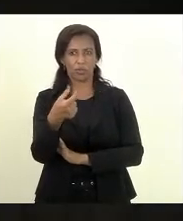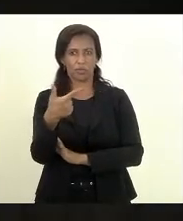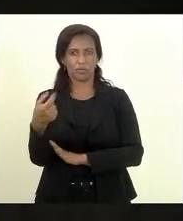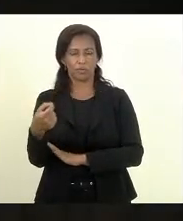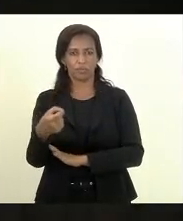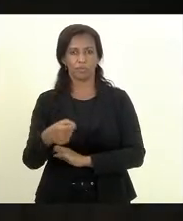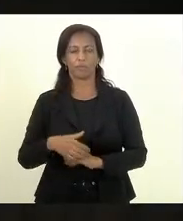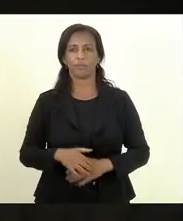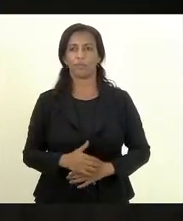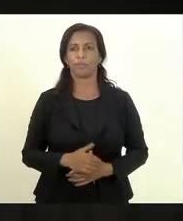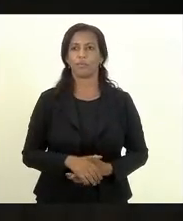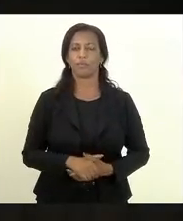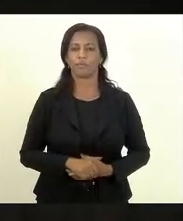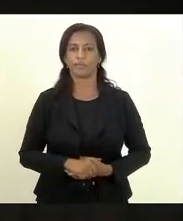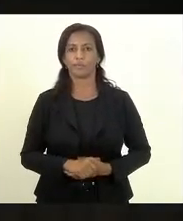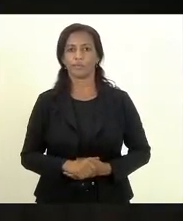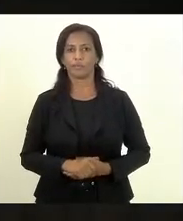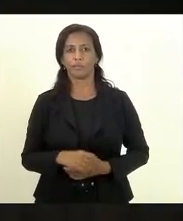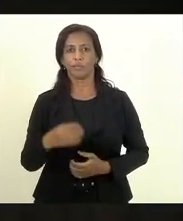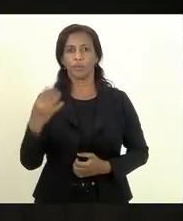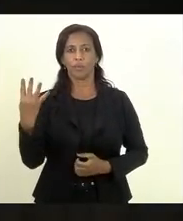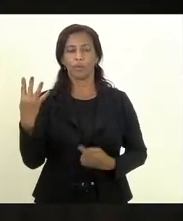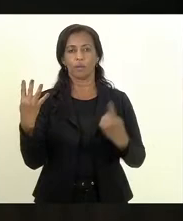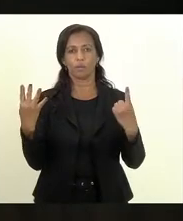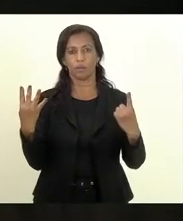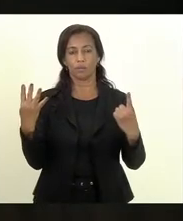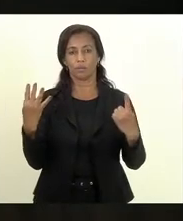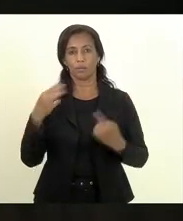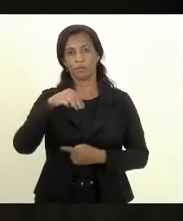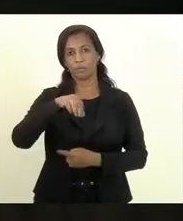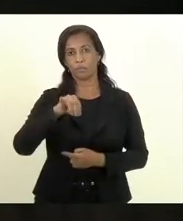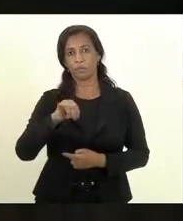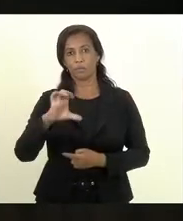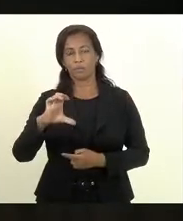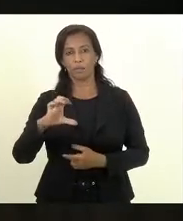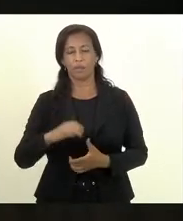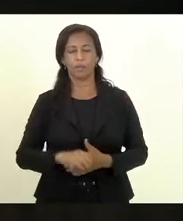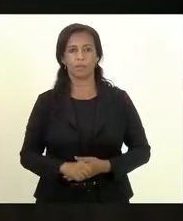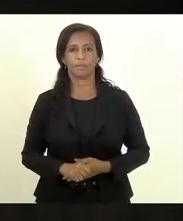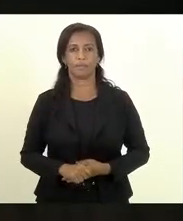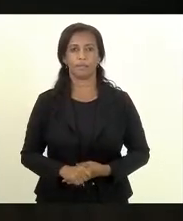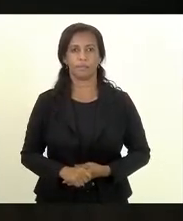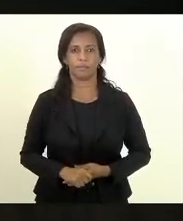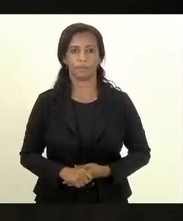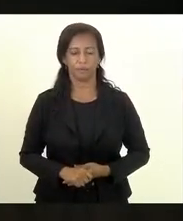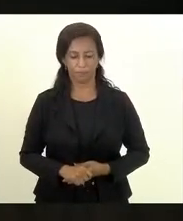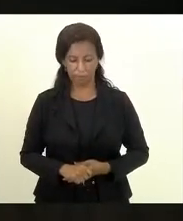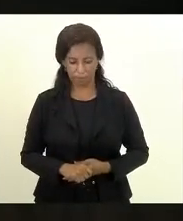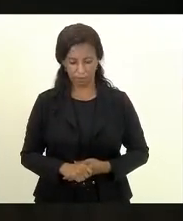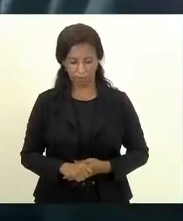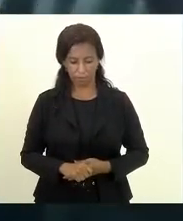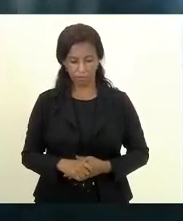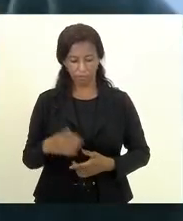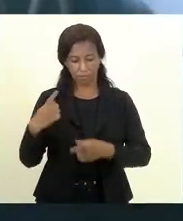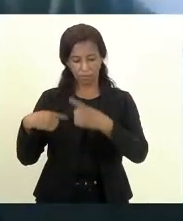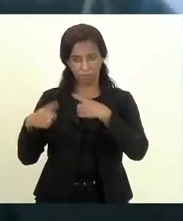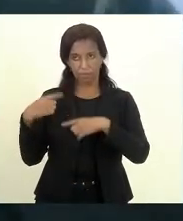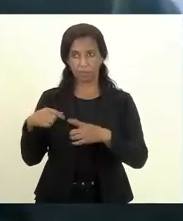Chico Machado acompanha o relator. 4 a 1. Deputado Carlos de Mink, por favor. Então,